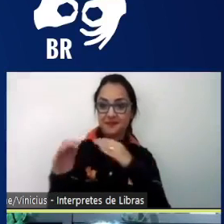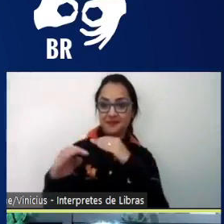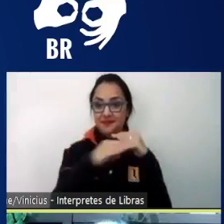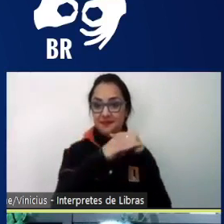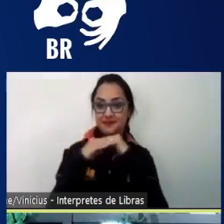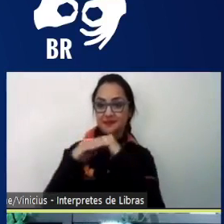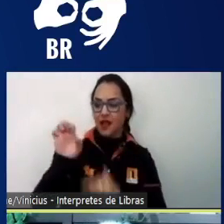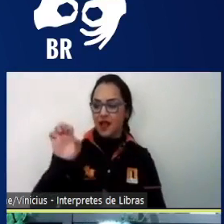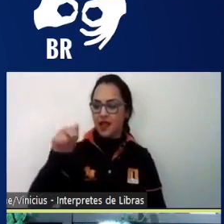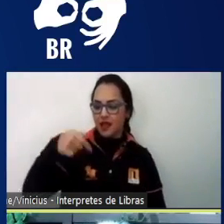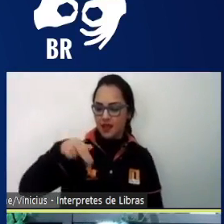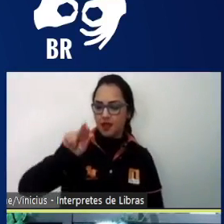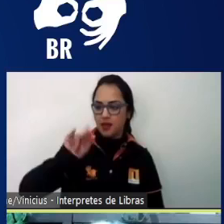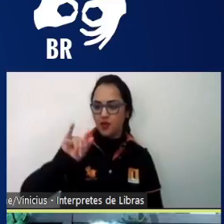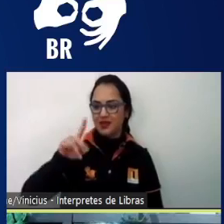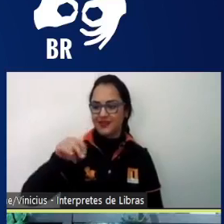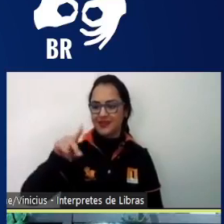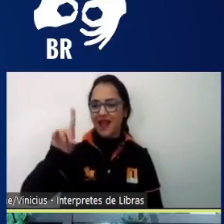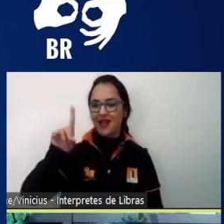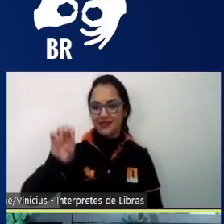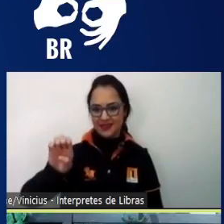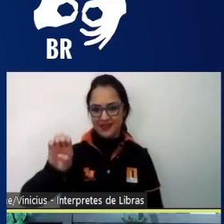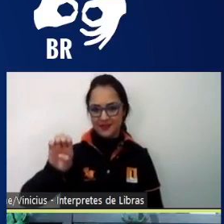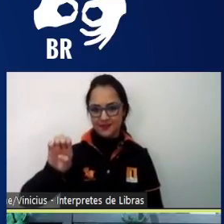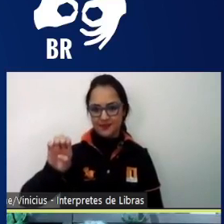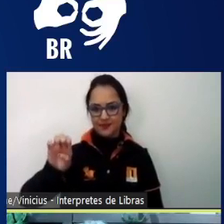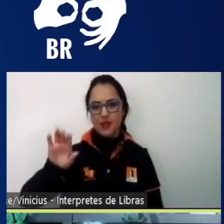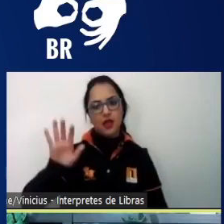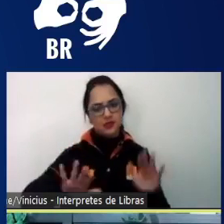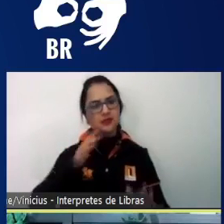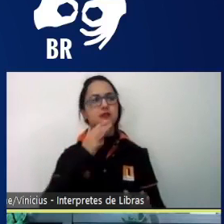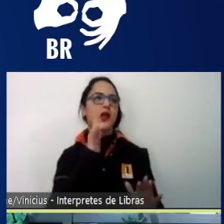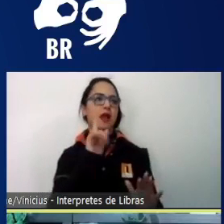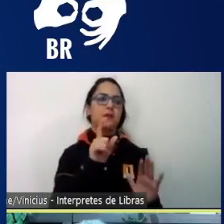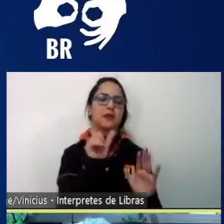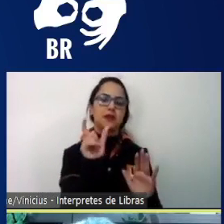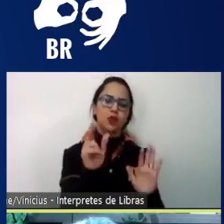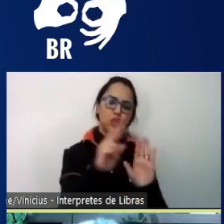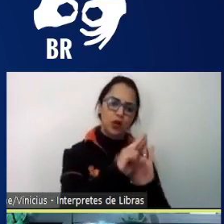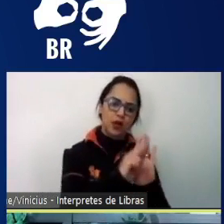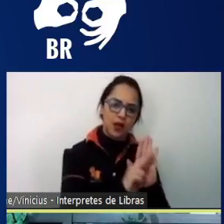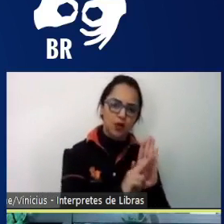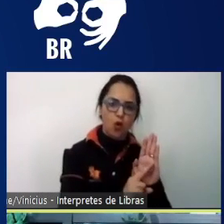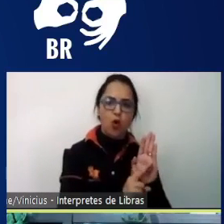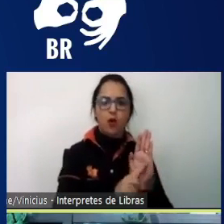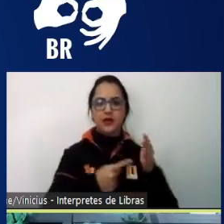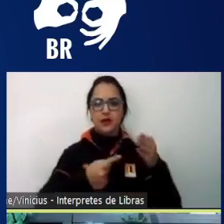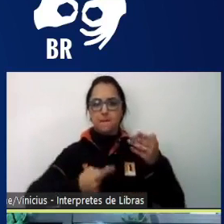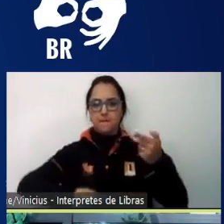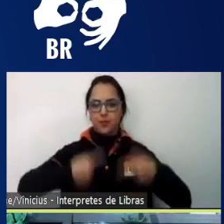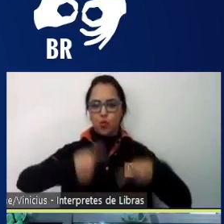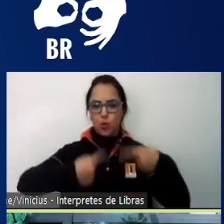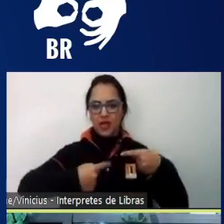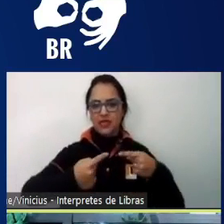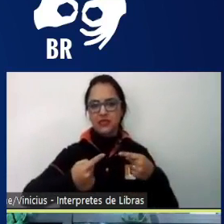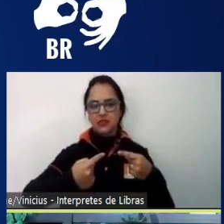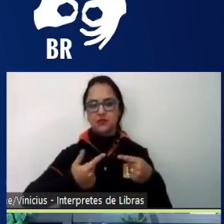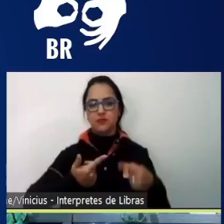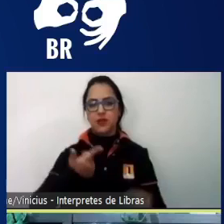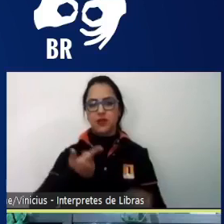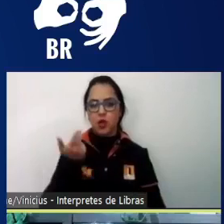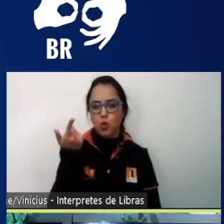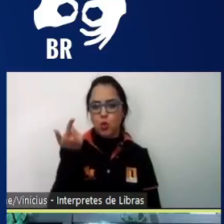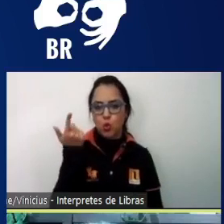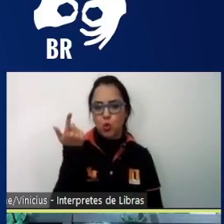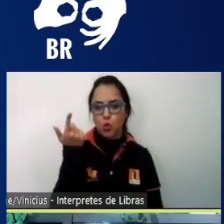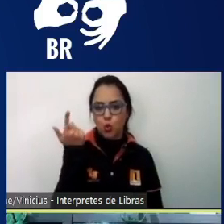em muitos aspectos, são normas, fundamentos, políticas em locais que garantem todo